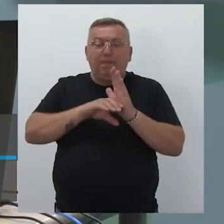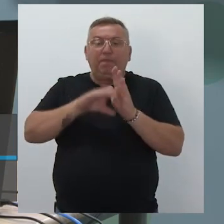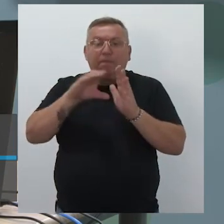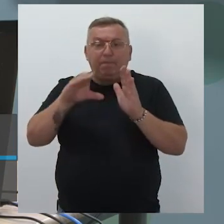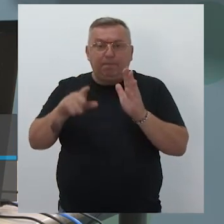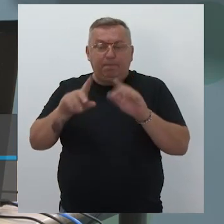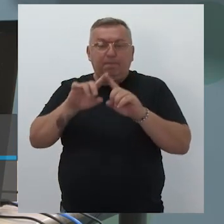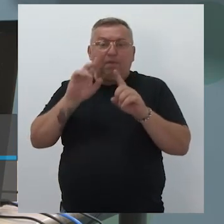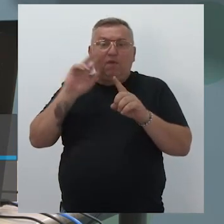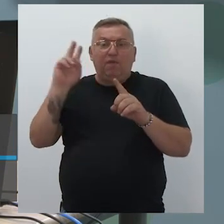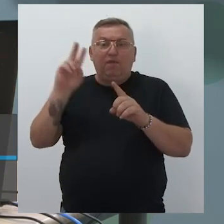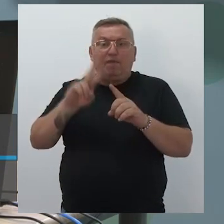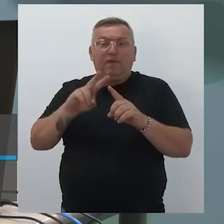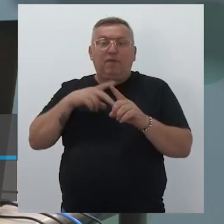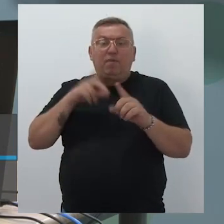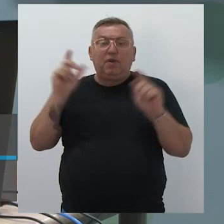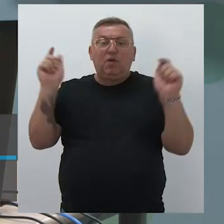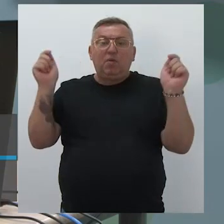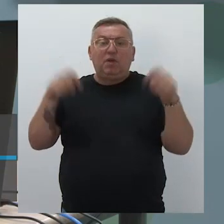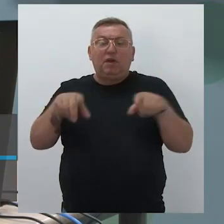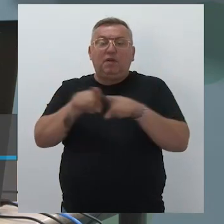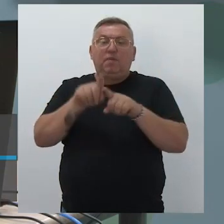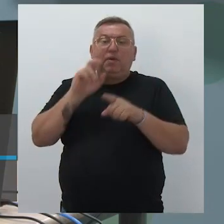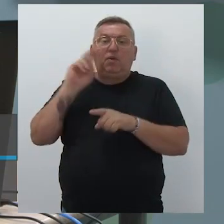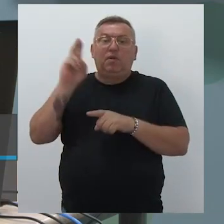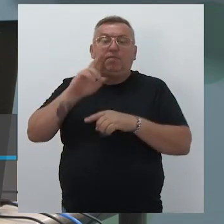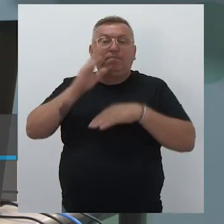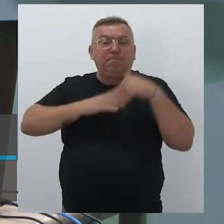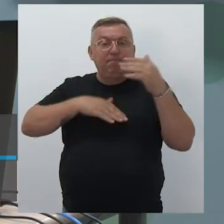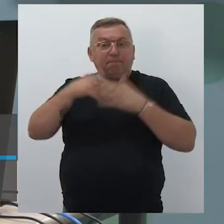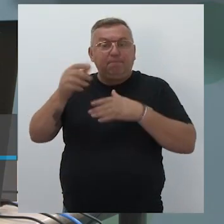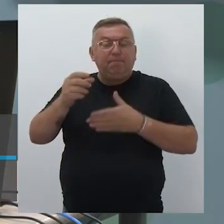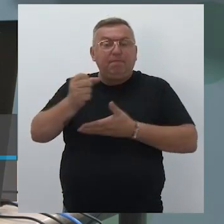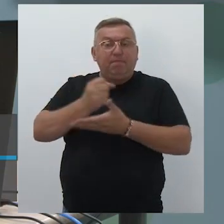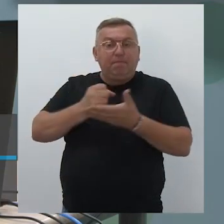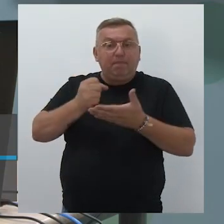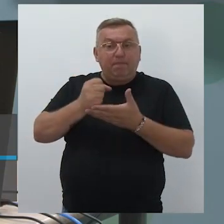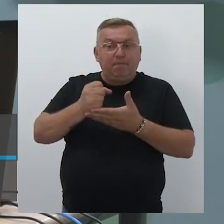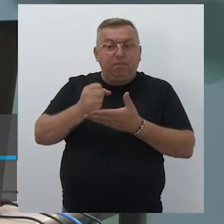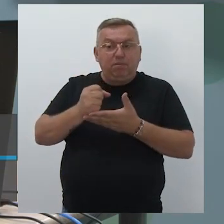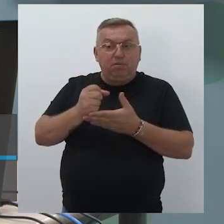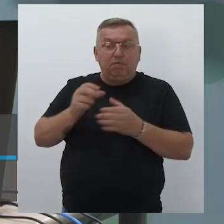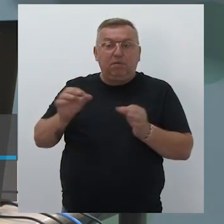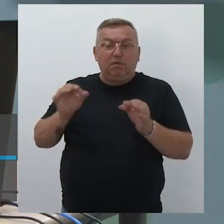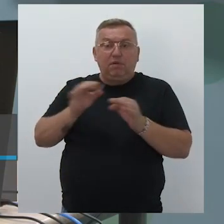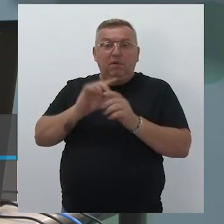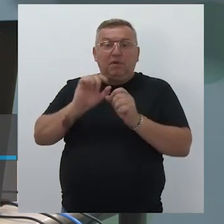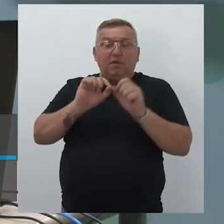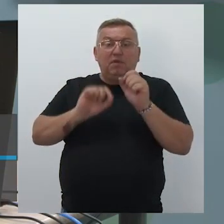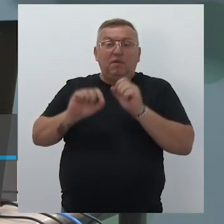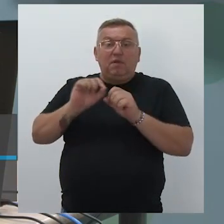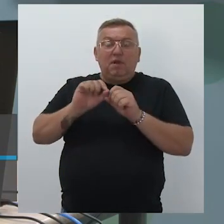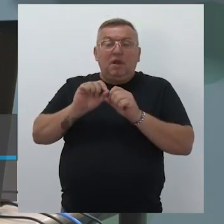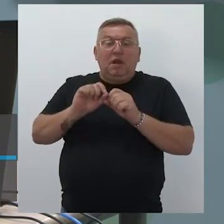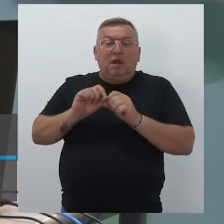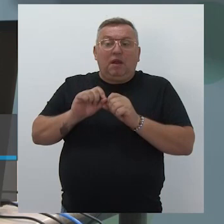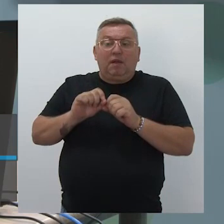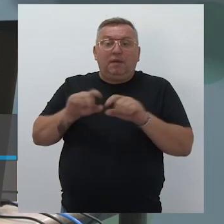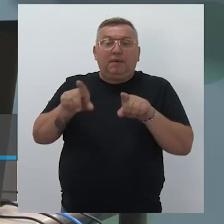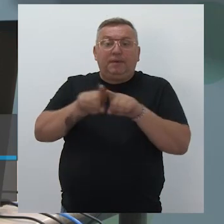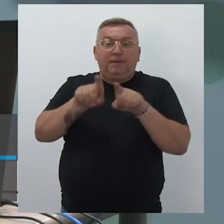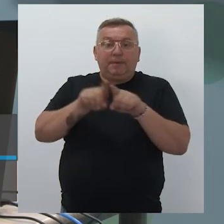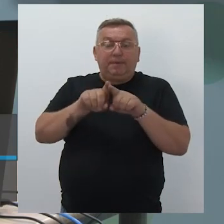Então, olhando para as competências e olhando para as habilidades da base, foi feita a composição